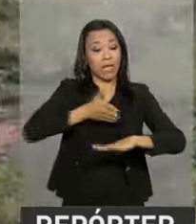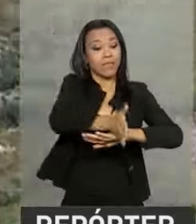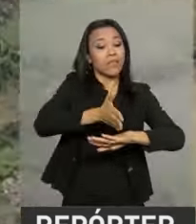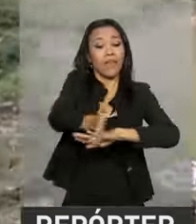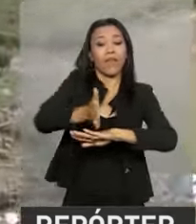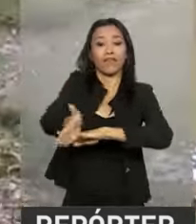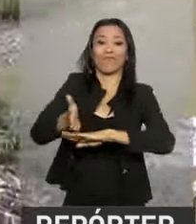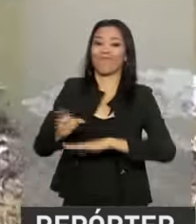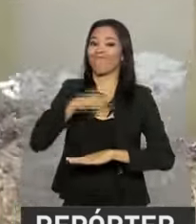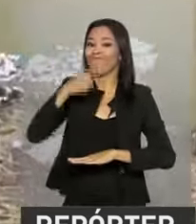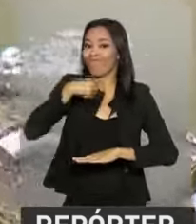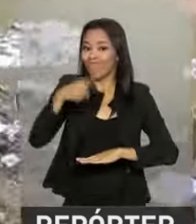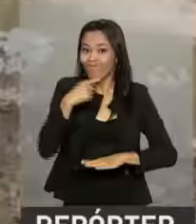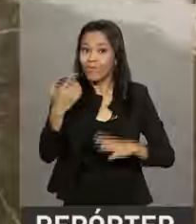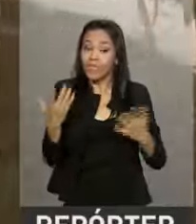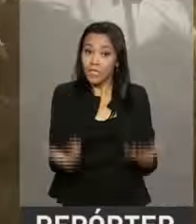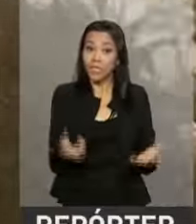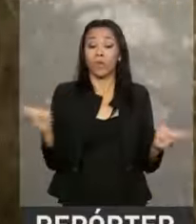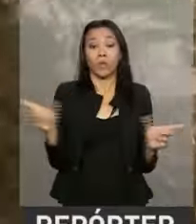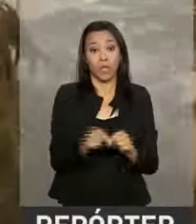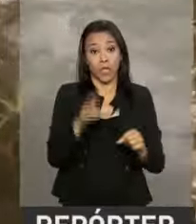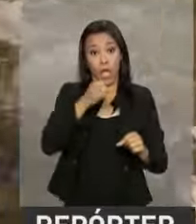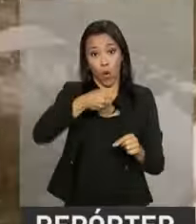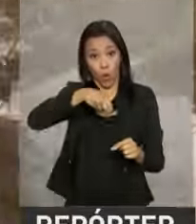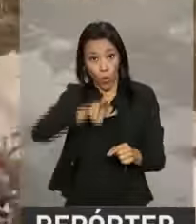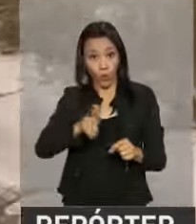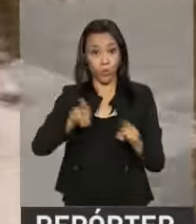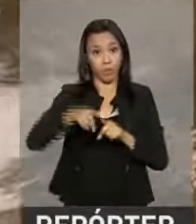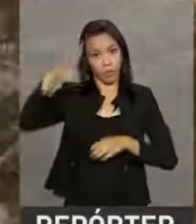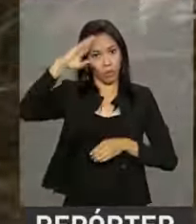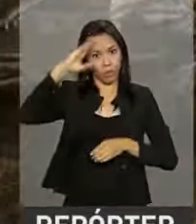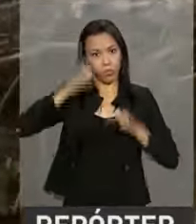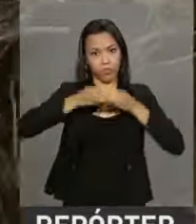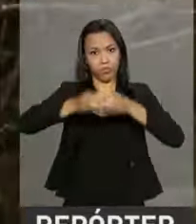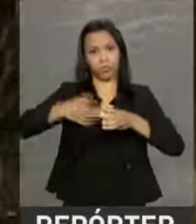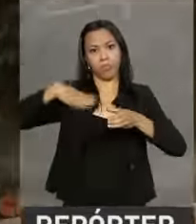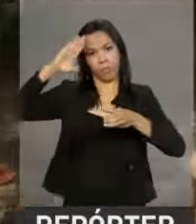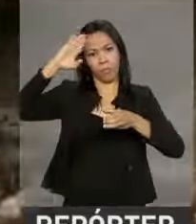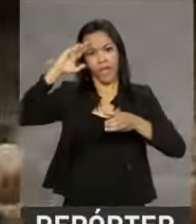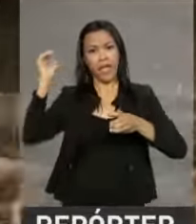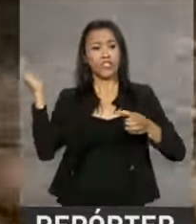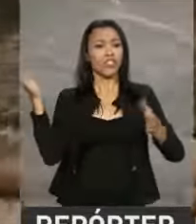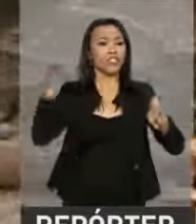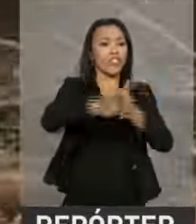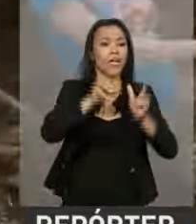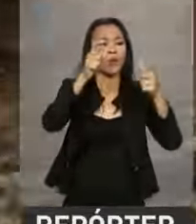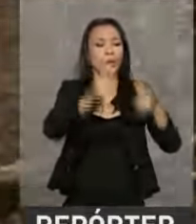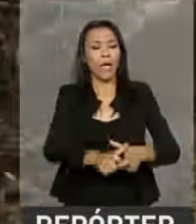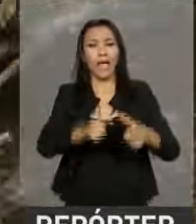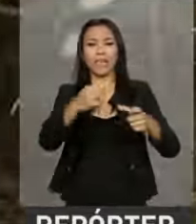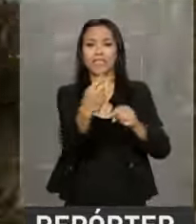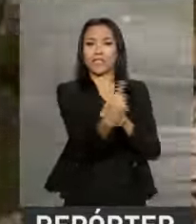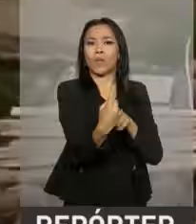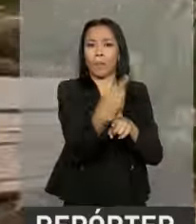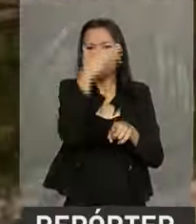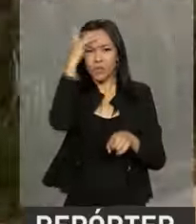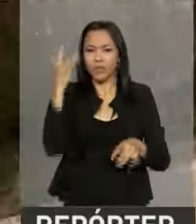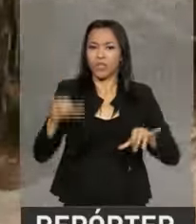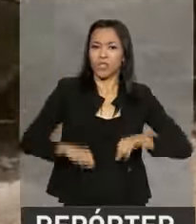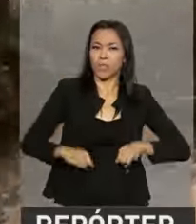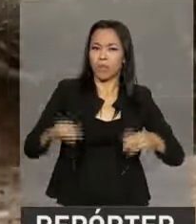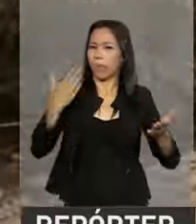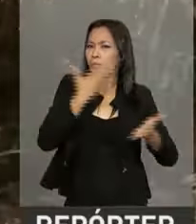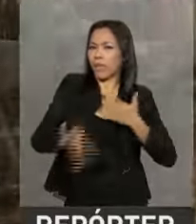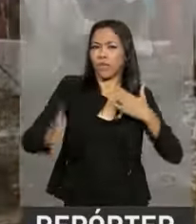dificuldade da ONU e das Forças Armadas Brasileiras é chegar aos locais mais isolados, onde estão pessoas feridas, que